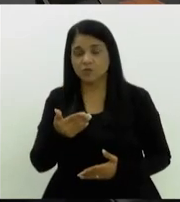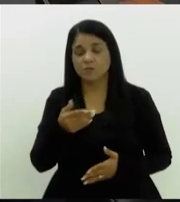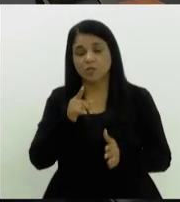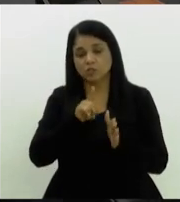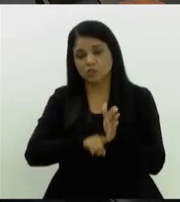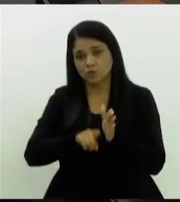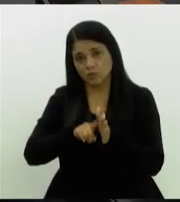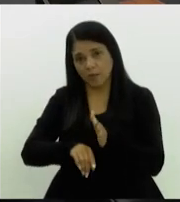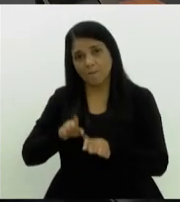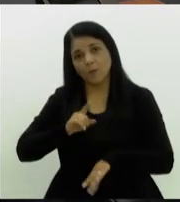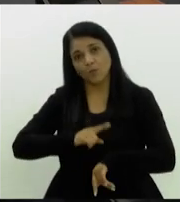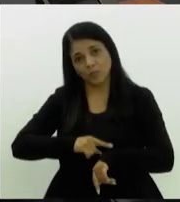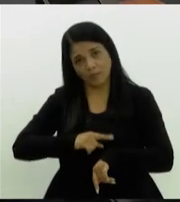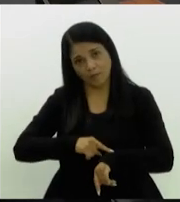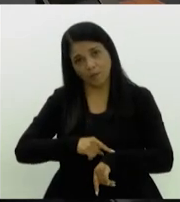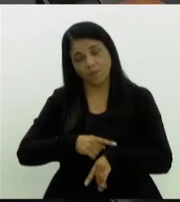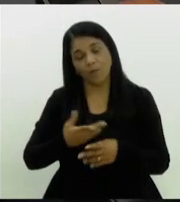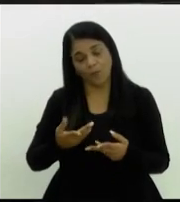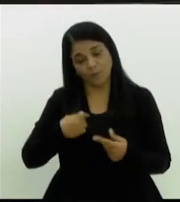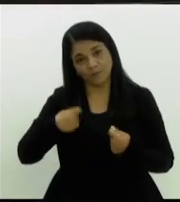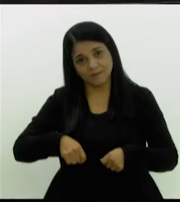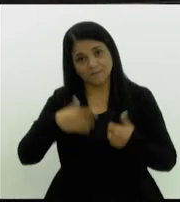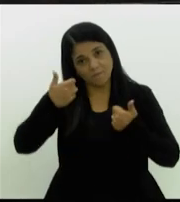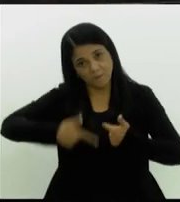Com certeza. Eu consigo falar de tudo aqui.